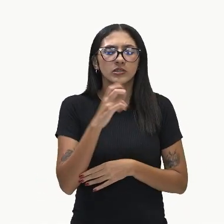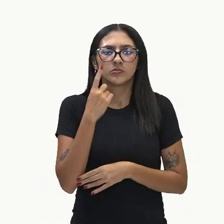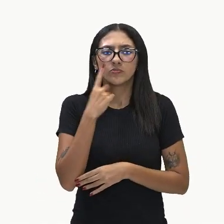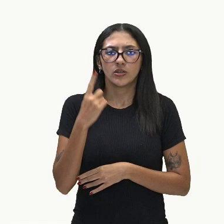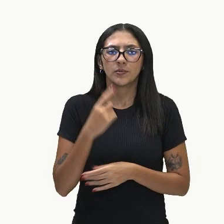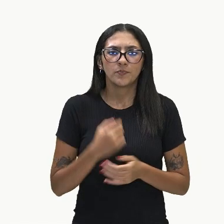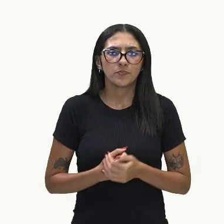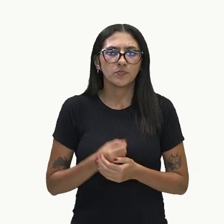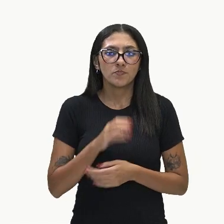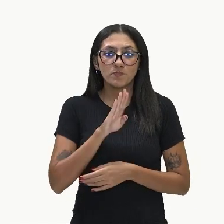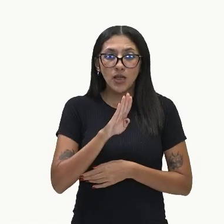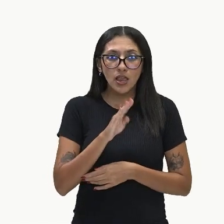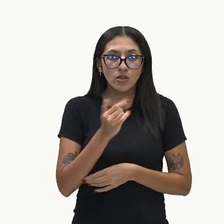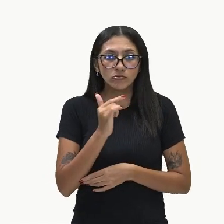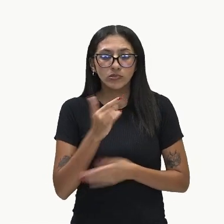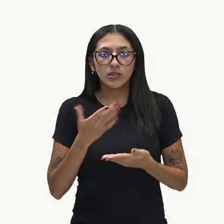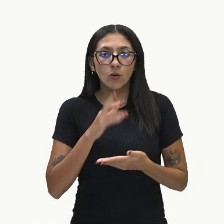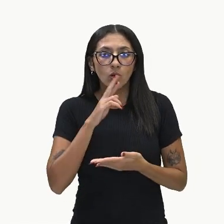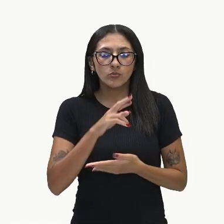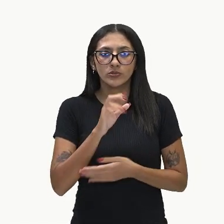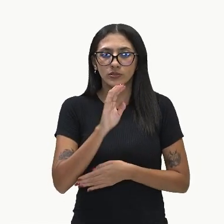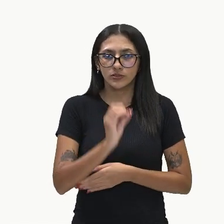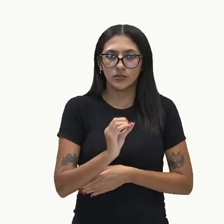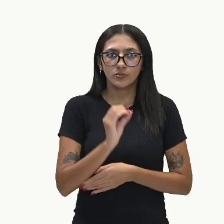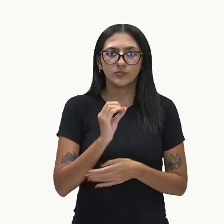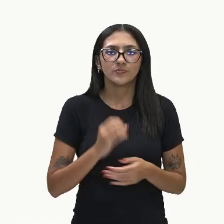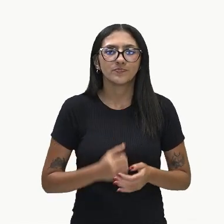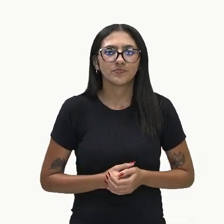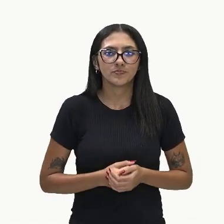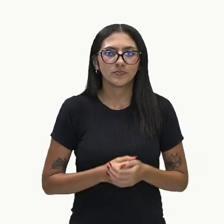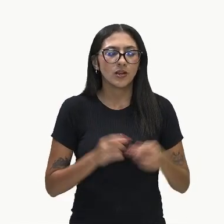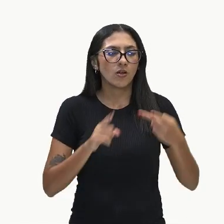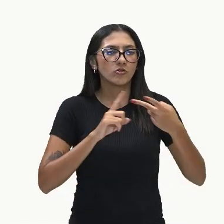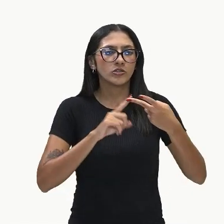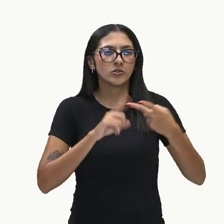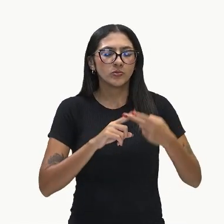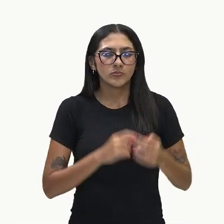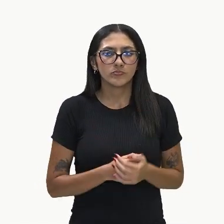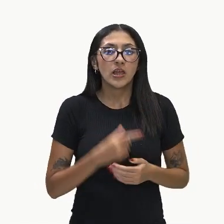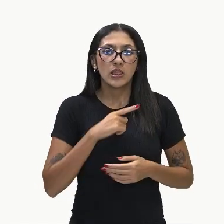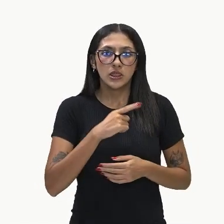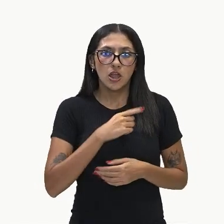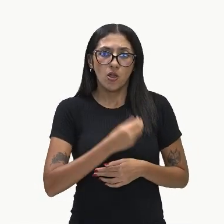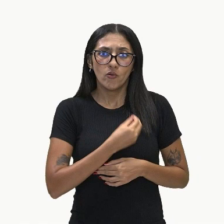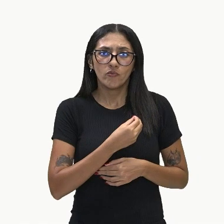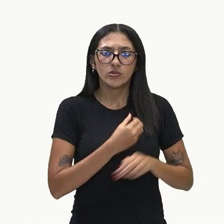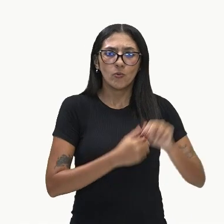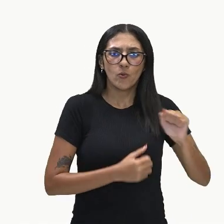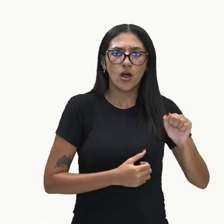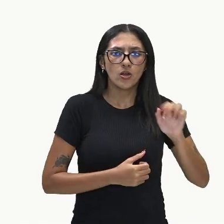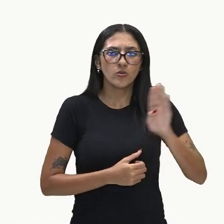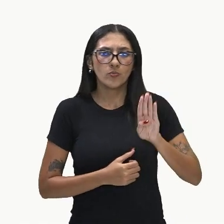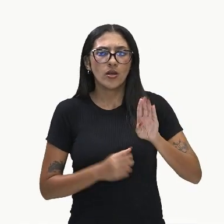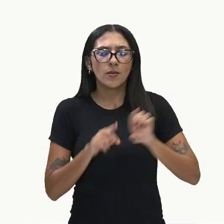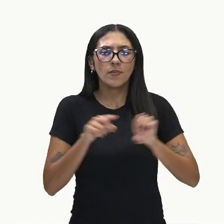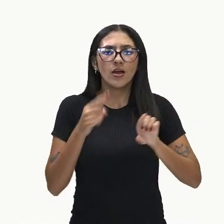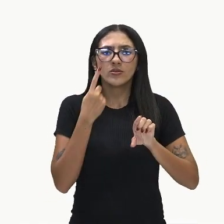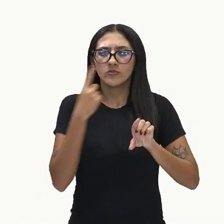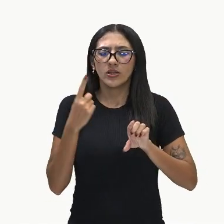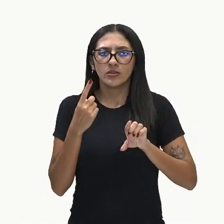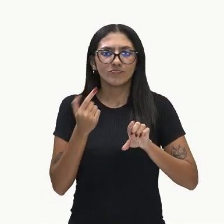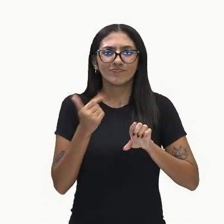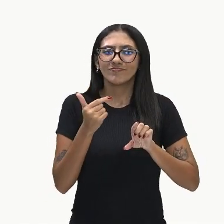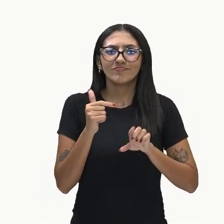é 0. Assim como o próximo, ó, eu tenho A, eu tenho B, mas eu não tenho C, ó, eu não tenho o